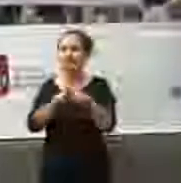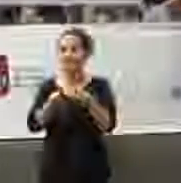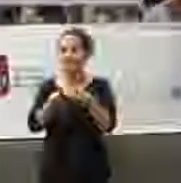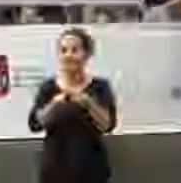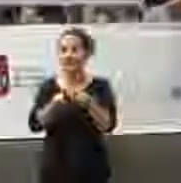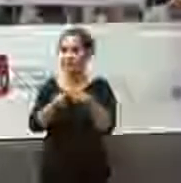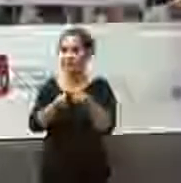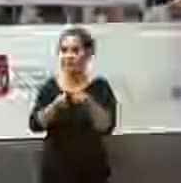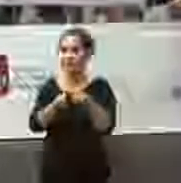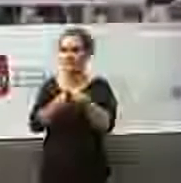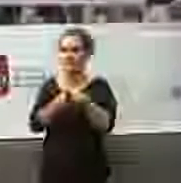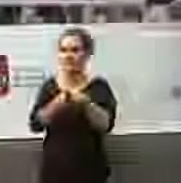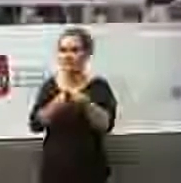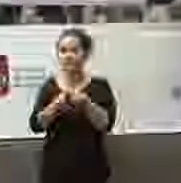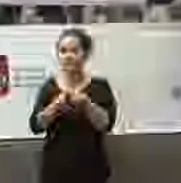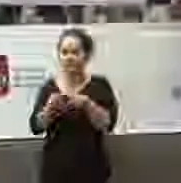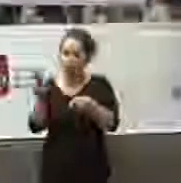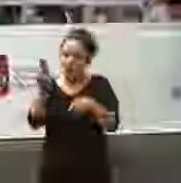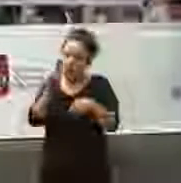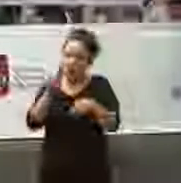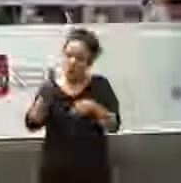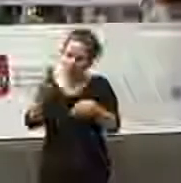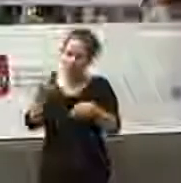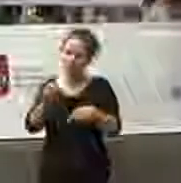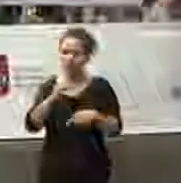farão uso da palavra